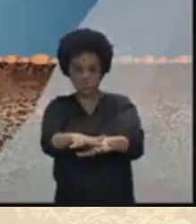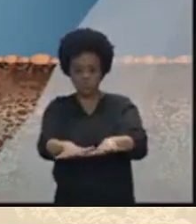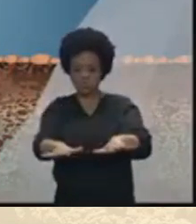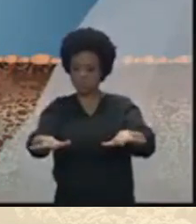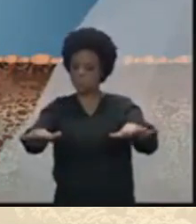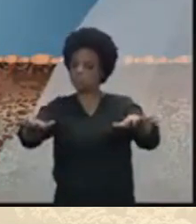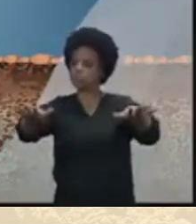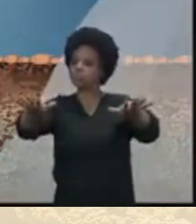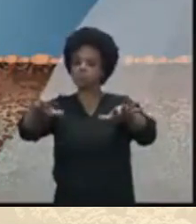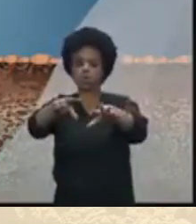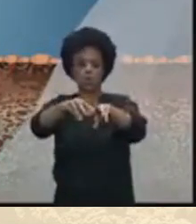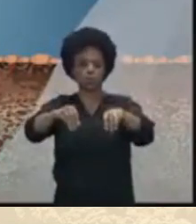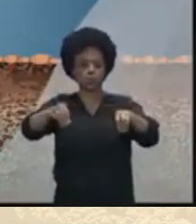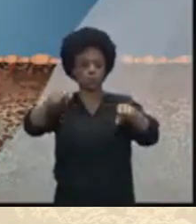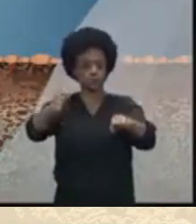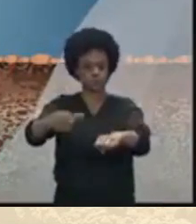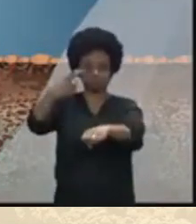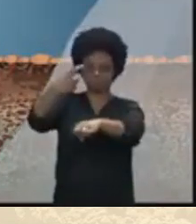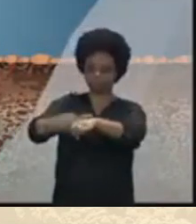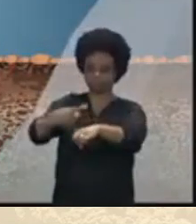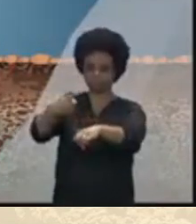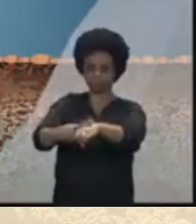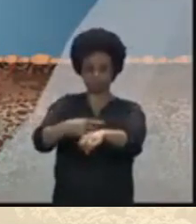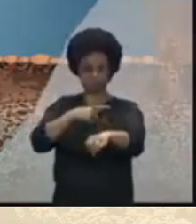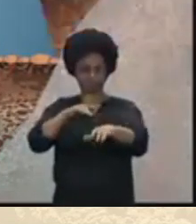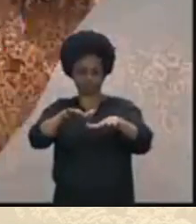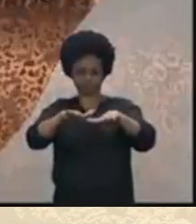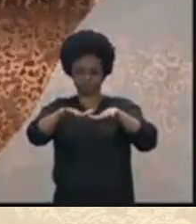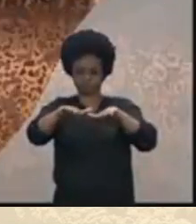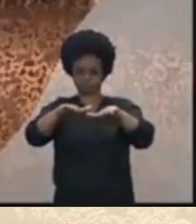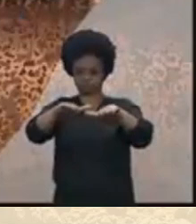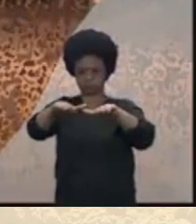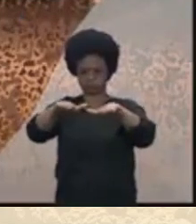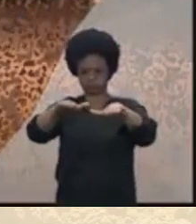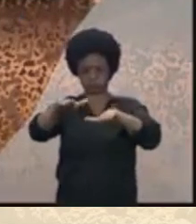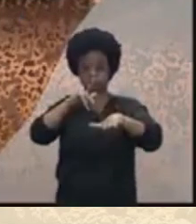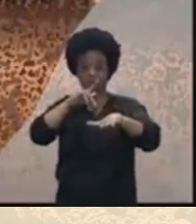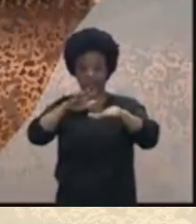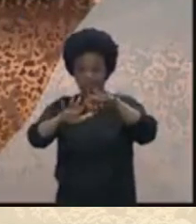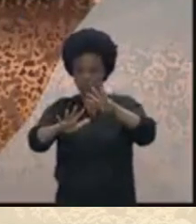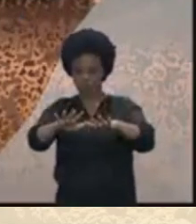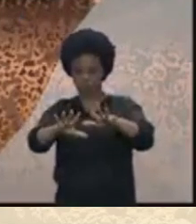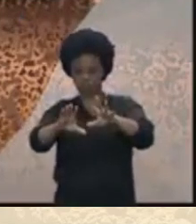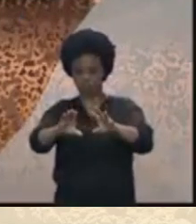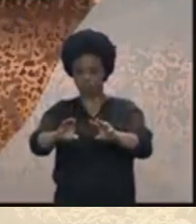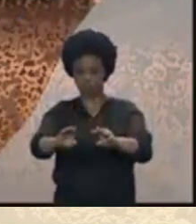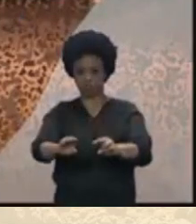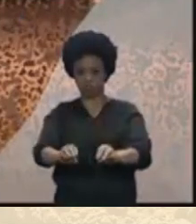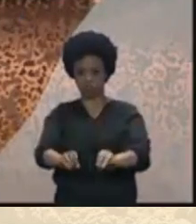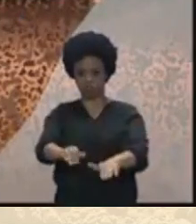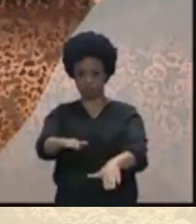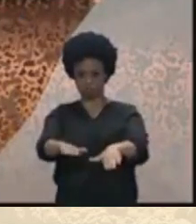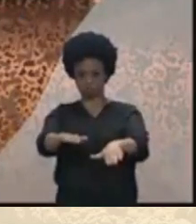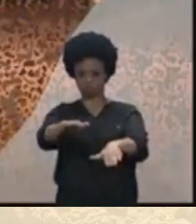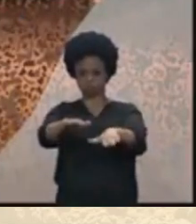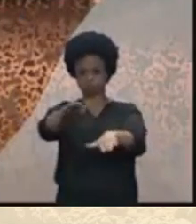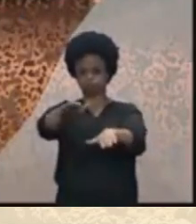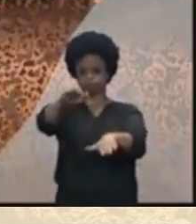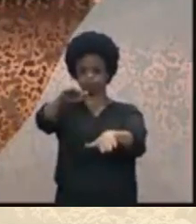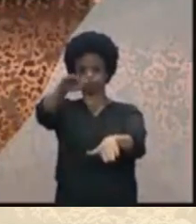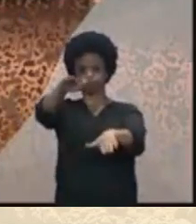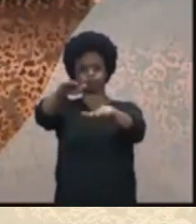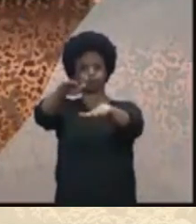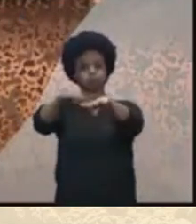até atingir uma nova posição de equilíbrio. É essa variação volumétrica ao longo do tempo que constitui o fenômeno